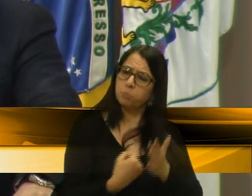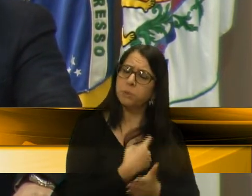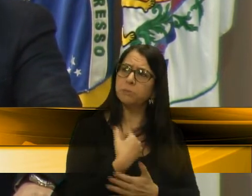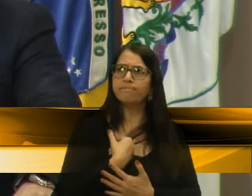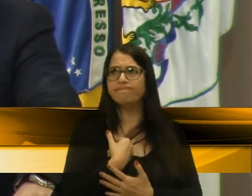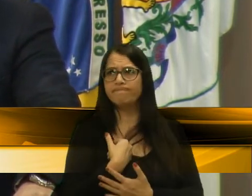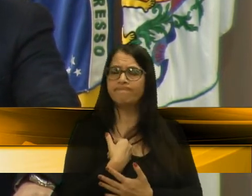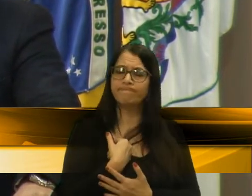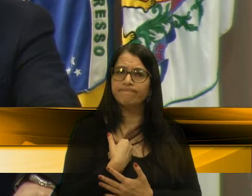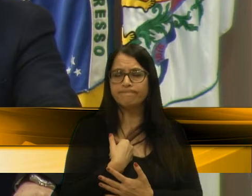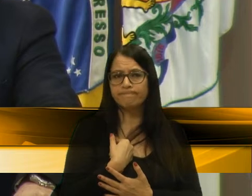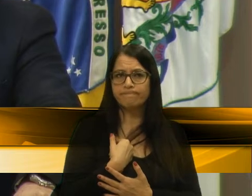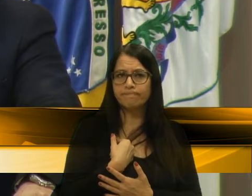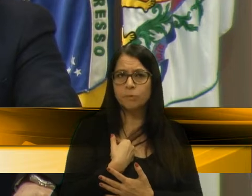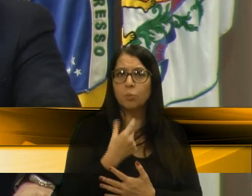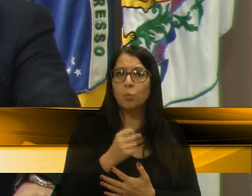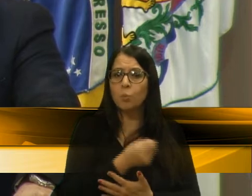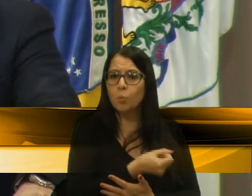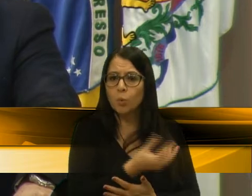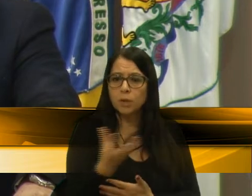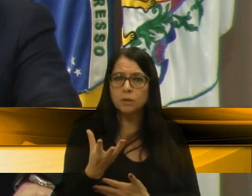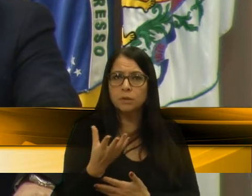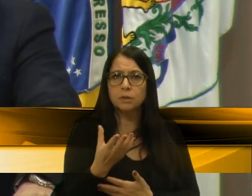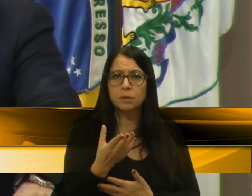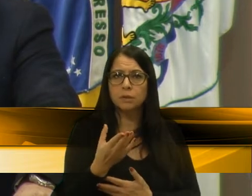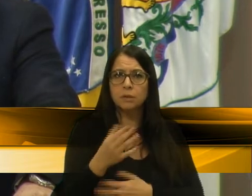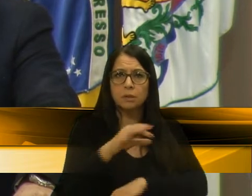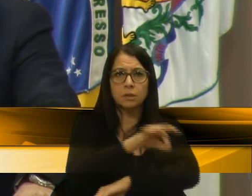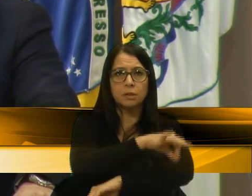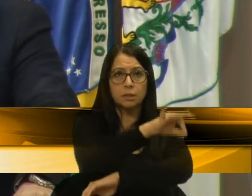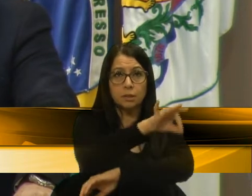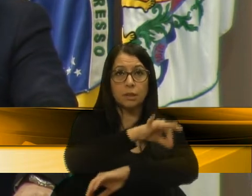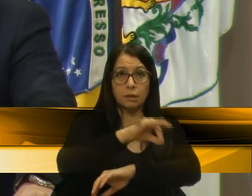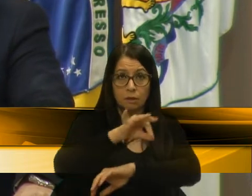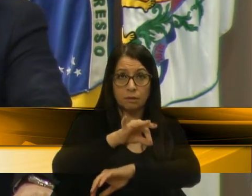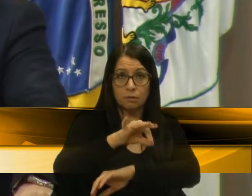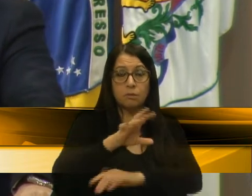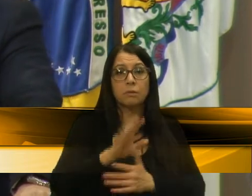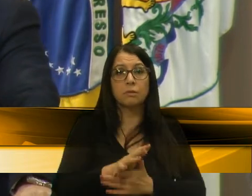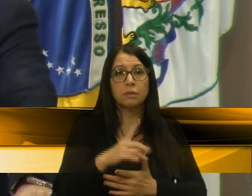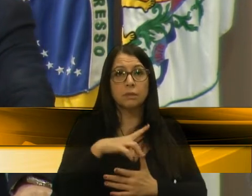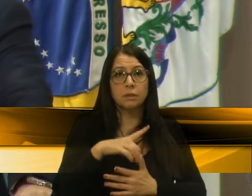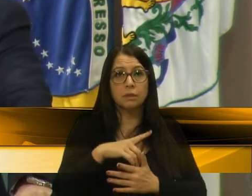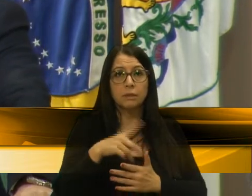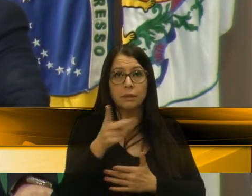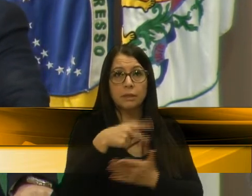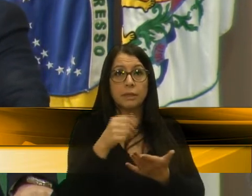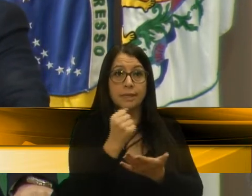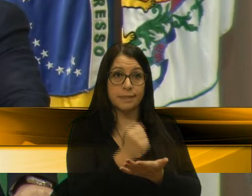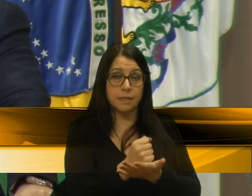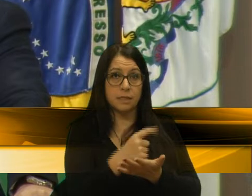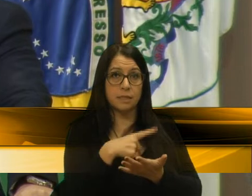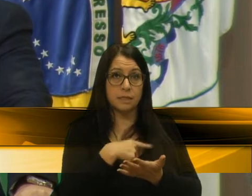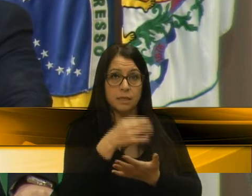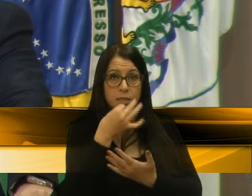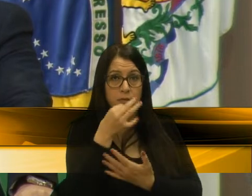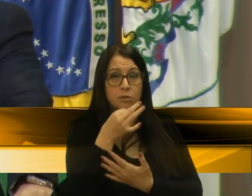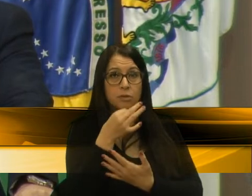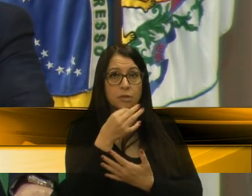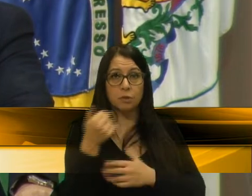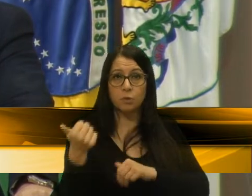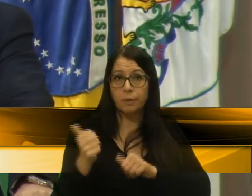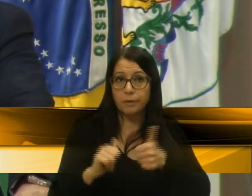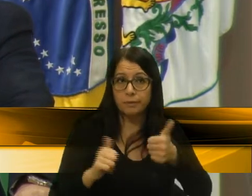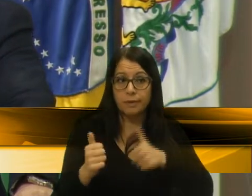Denise, com a quantidade de arquitetos e designers que nós temos em Caxias do Sul, com a qualidade